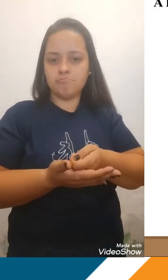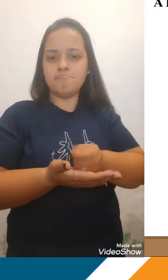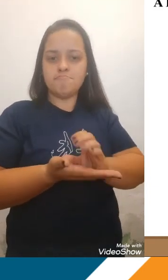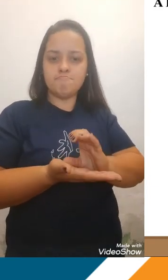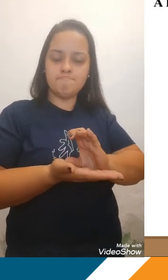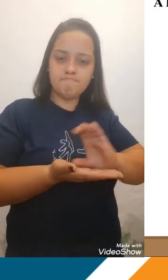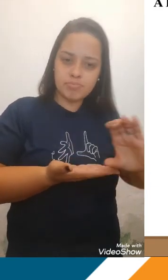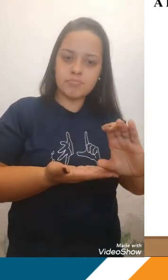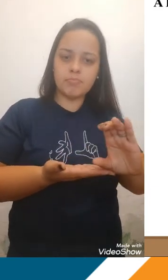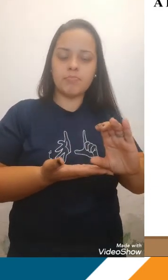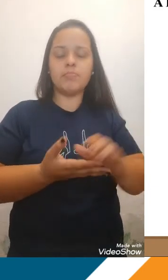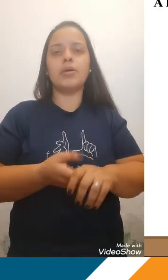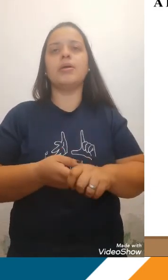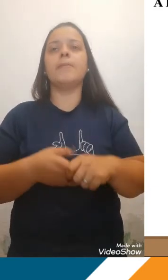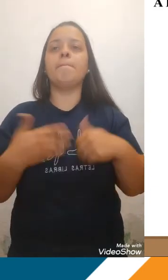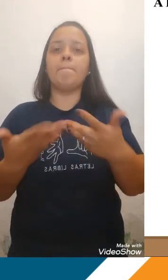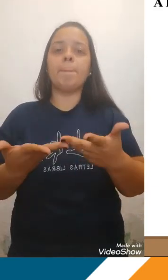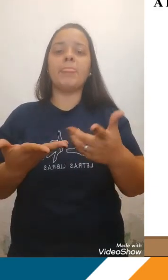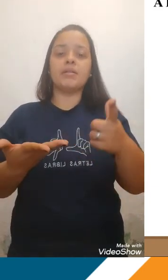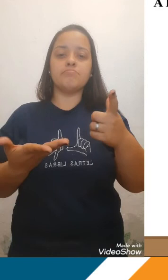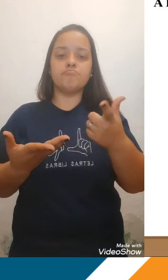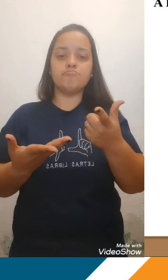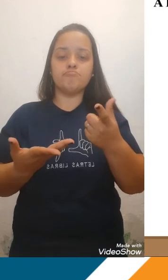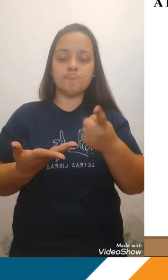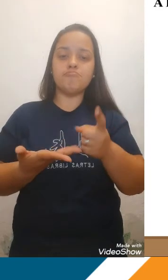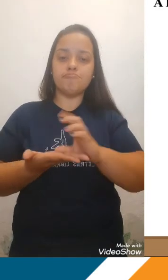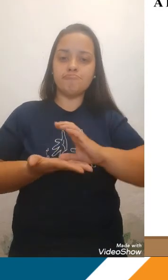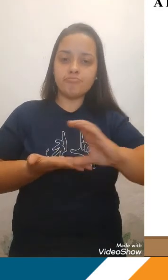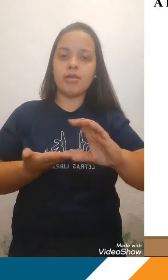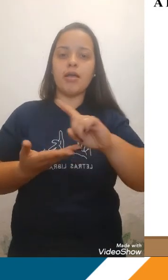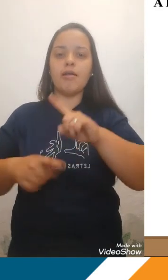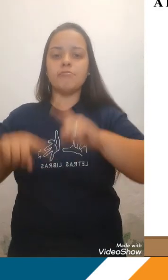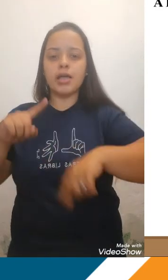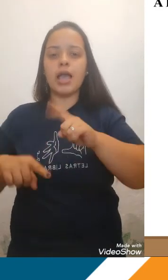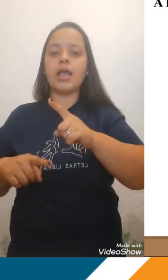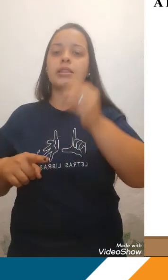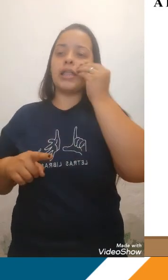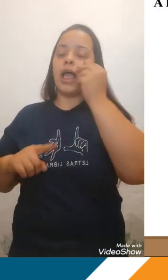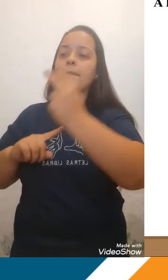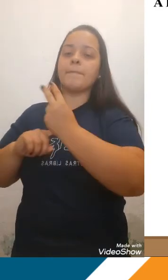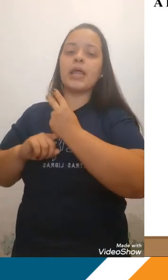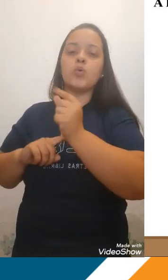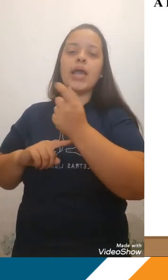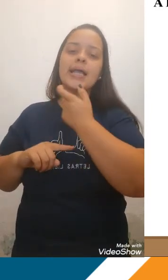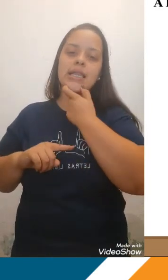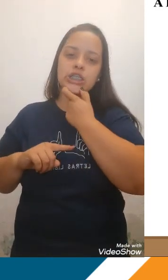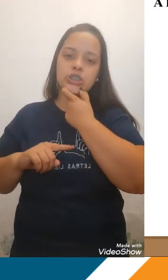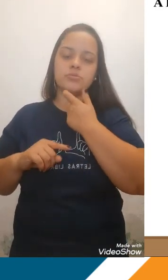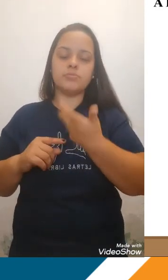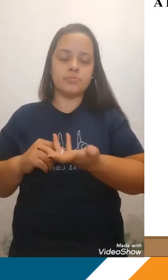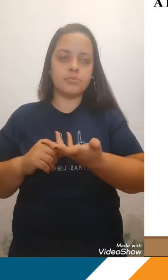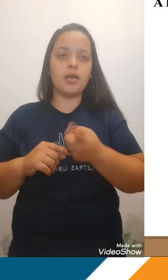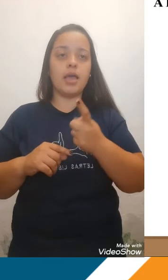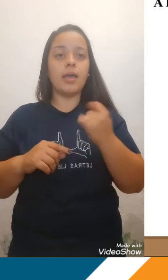esse reconhecimento acontecesse. E o recurso para essa indenização veio de empréstimo inglês. Mas